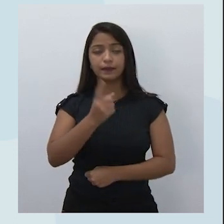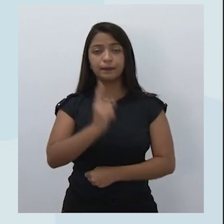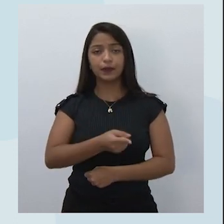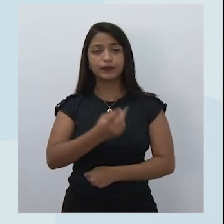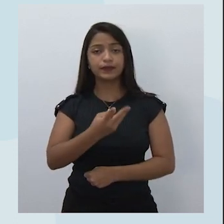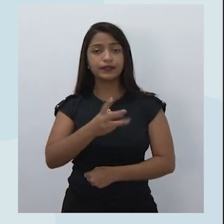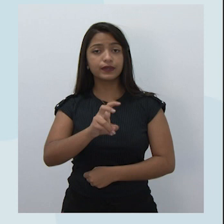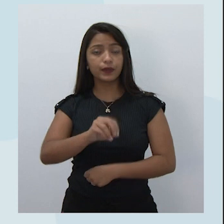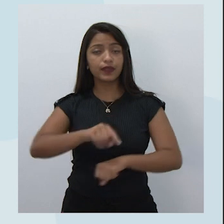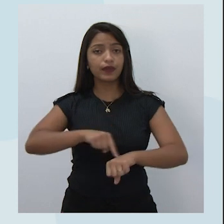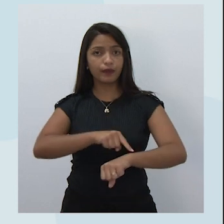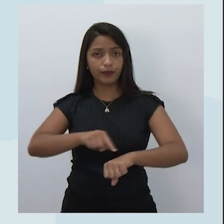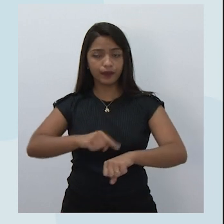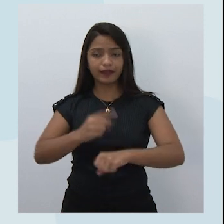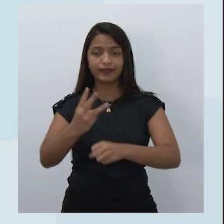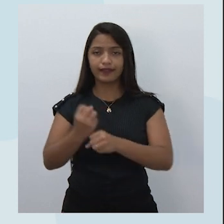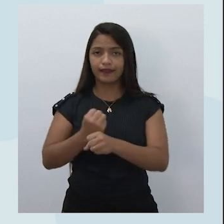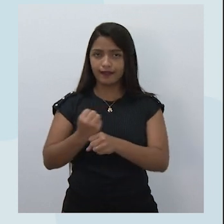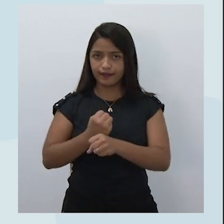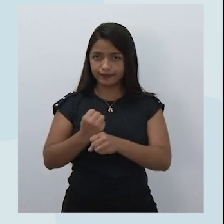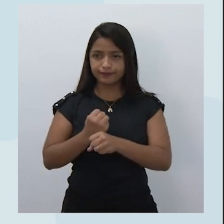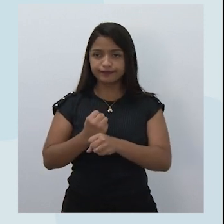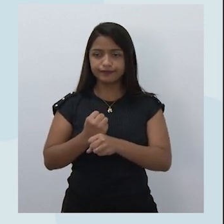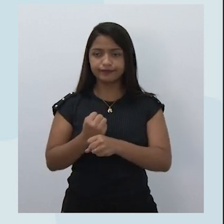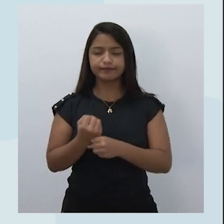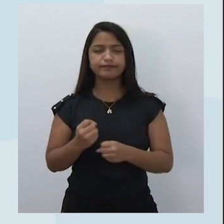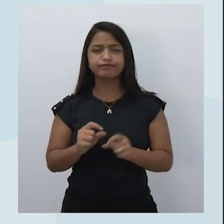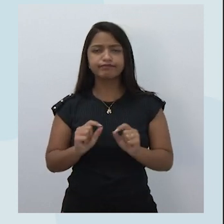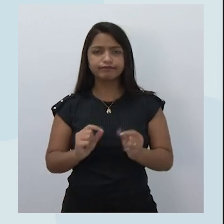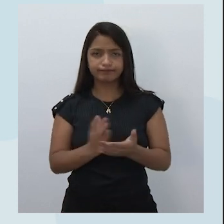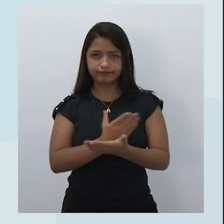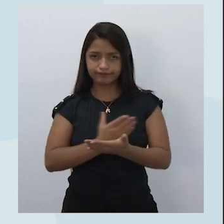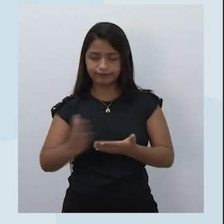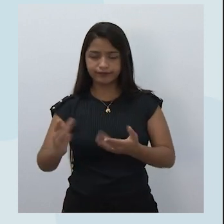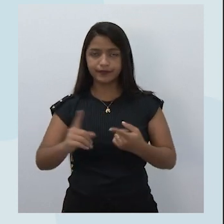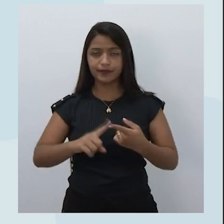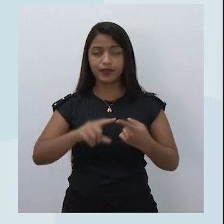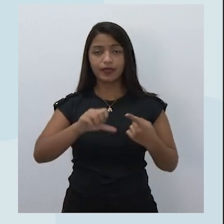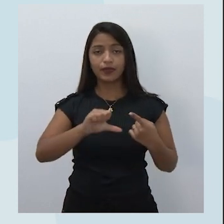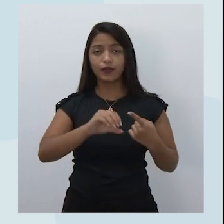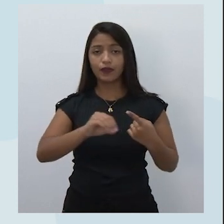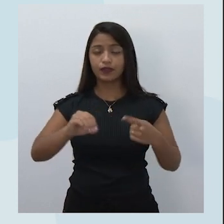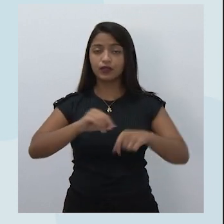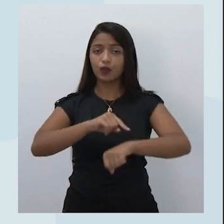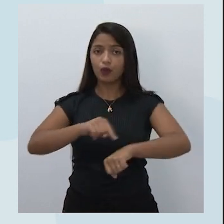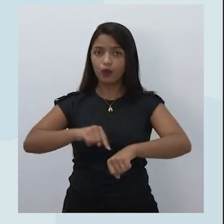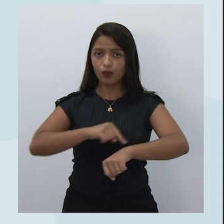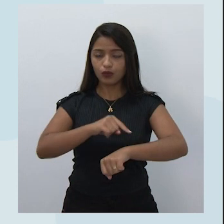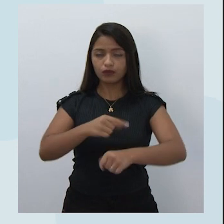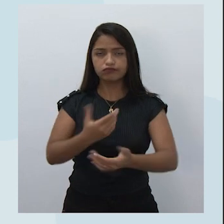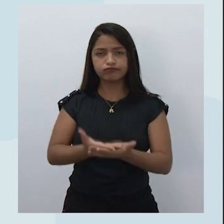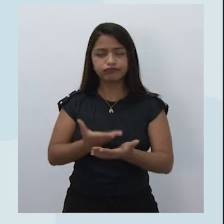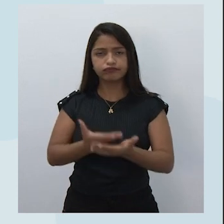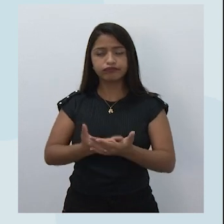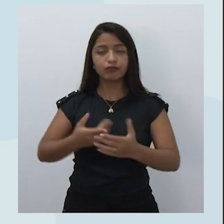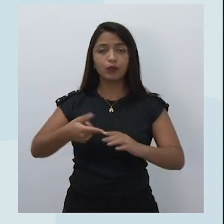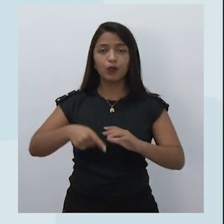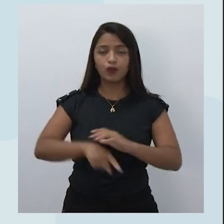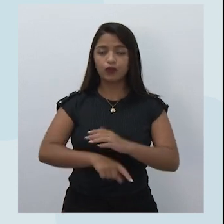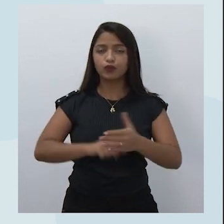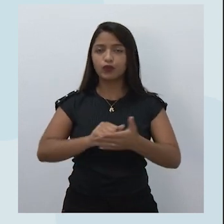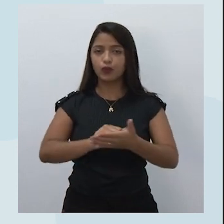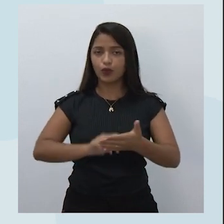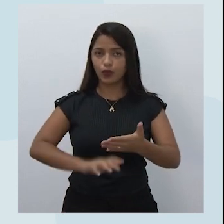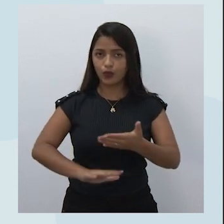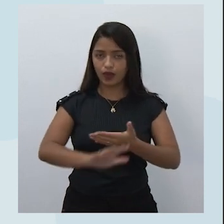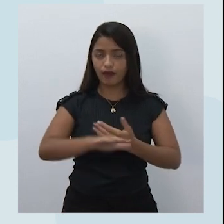de 3 anos, sendo 900 horas dedicadas ao aprofundamento curricular, por